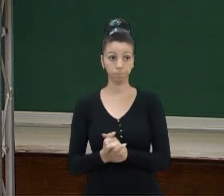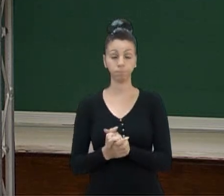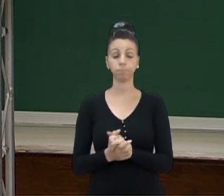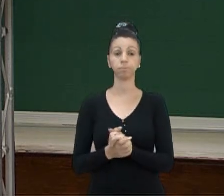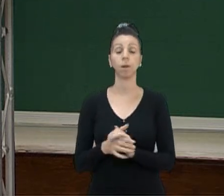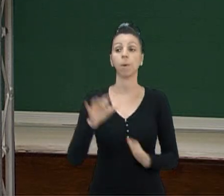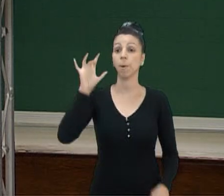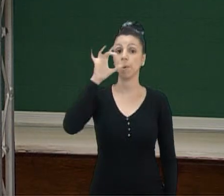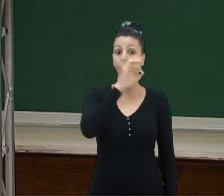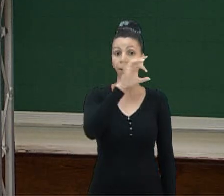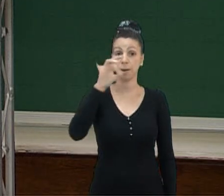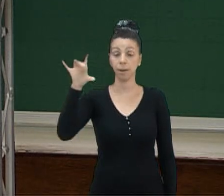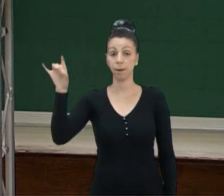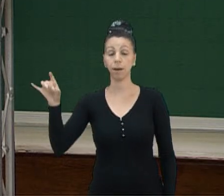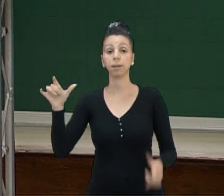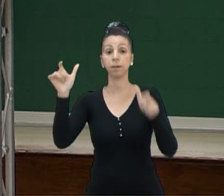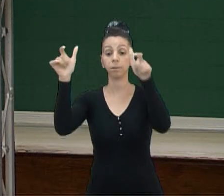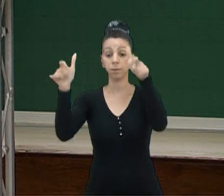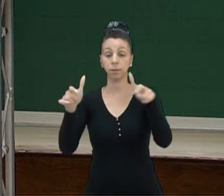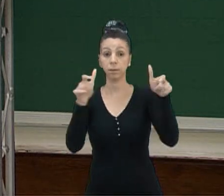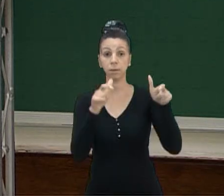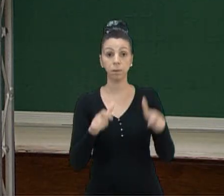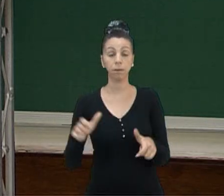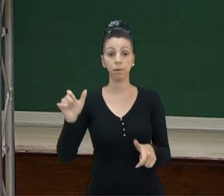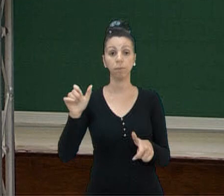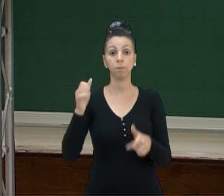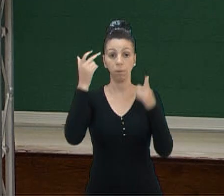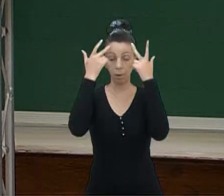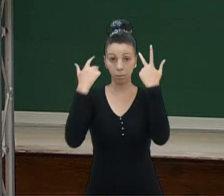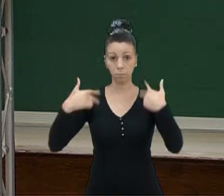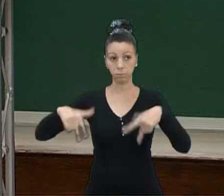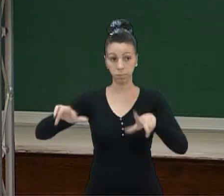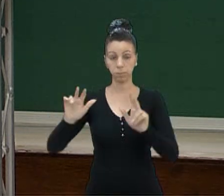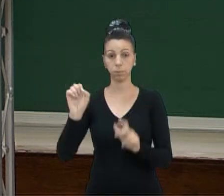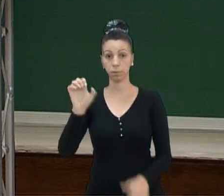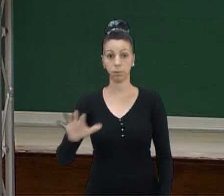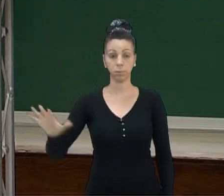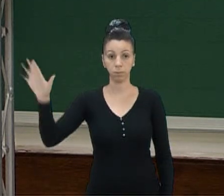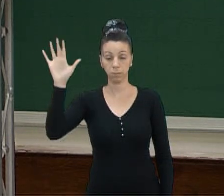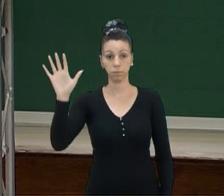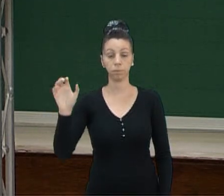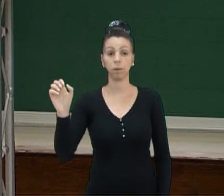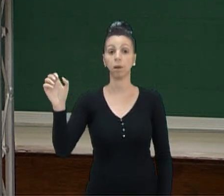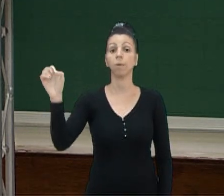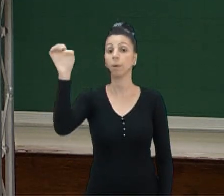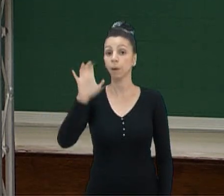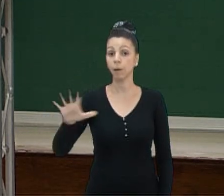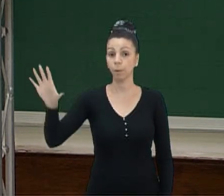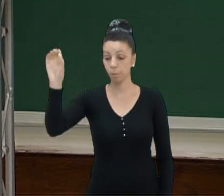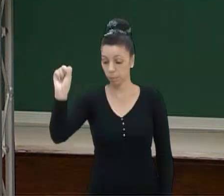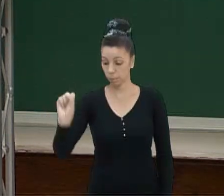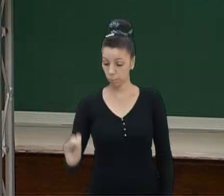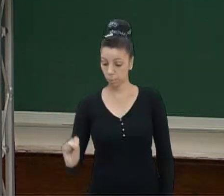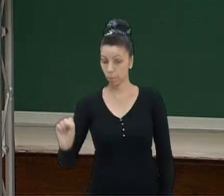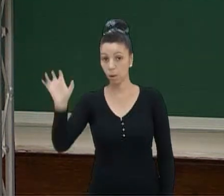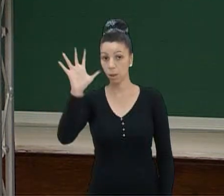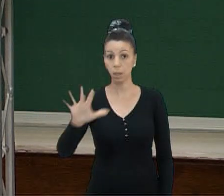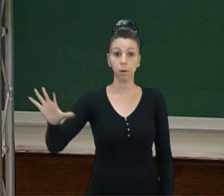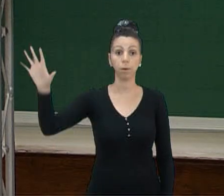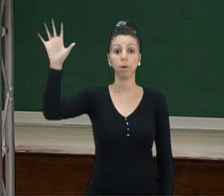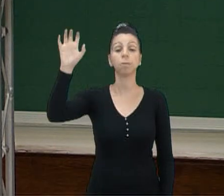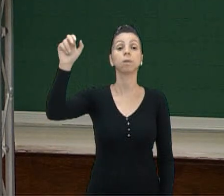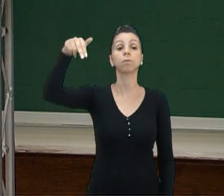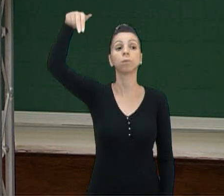Cada uma das regiões naturais da Europa que a gente explicou. Então, quais são elas? Europa do Sul, a Europa do Norte e a Europa